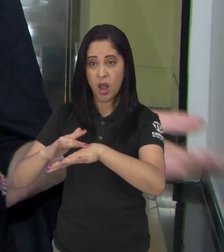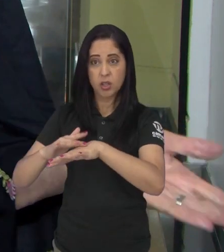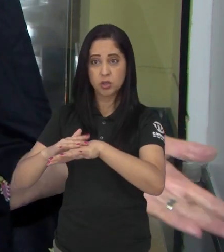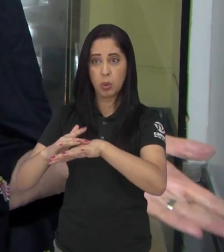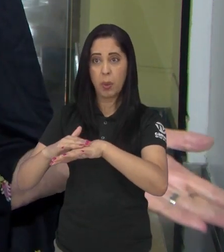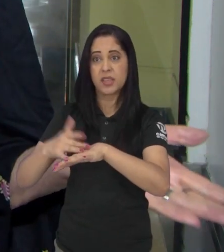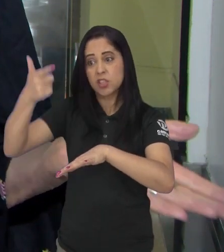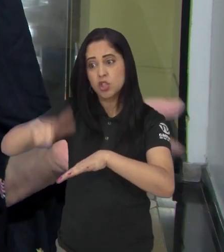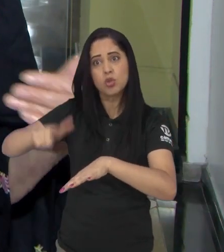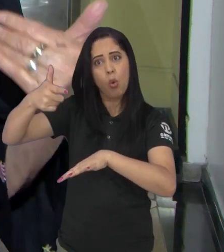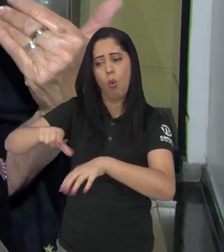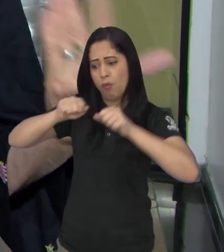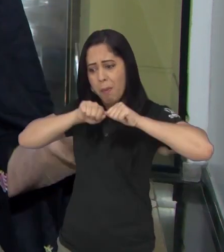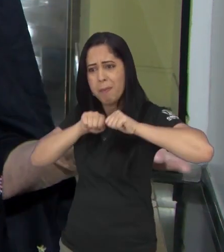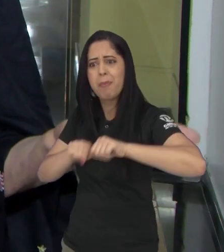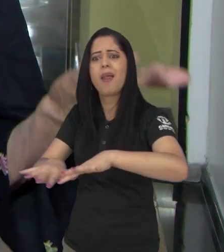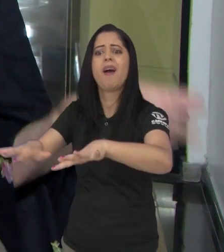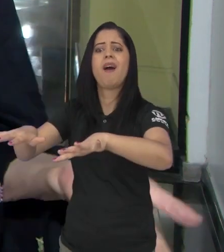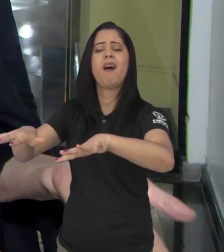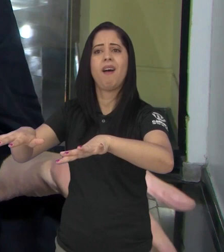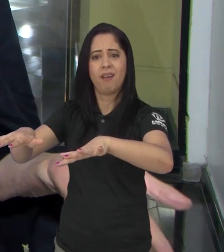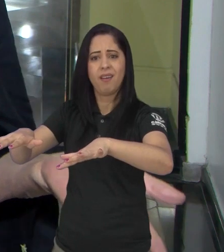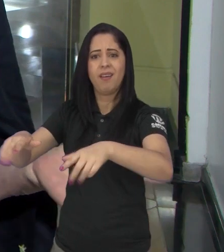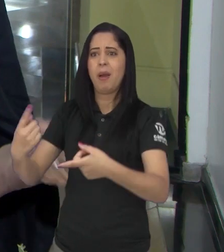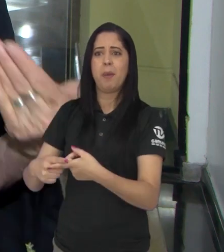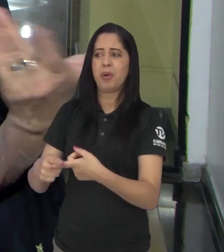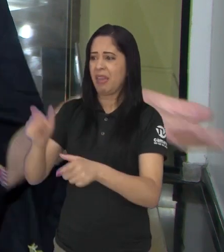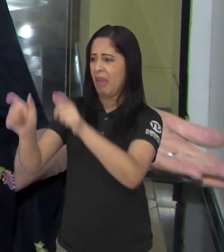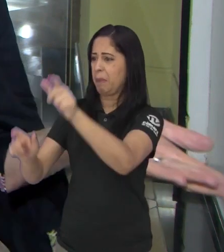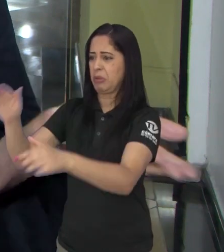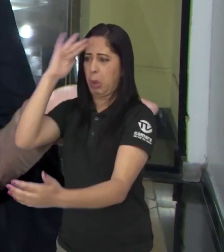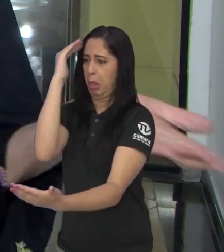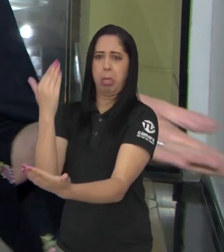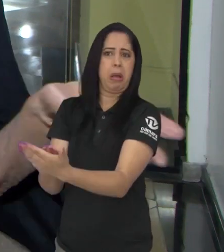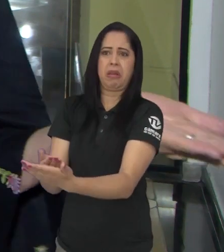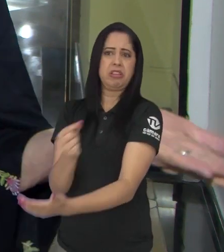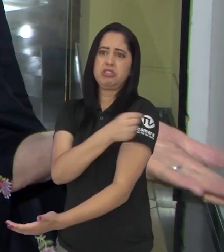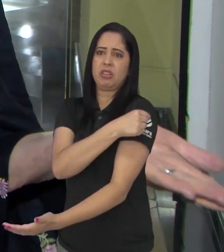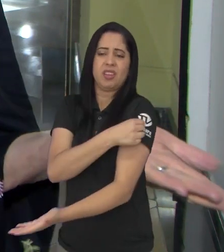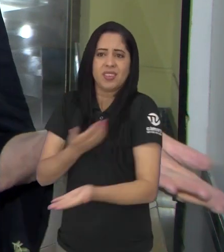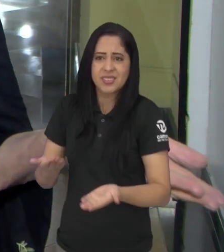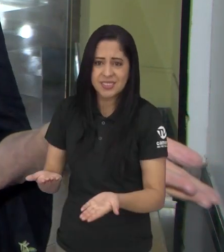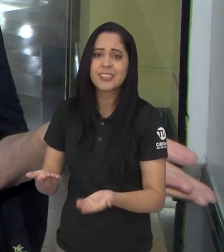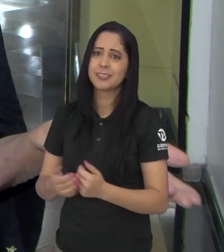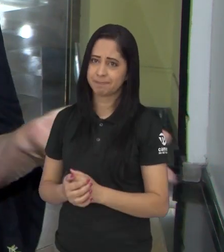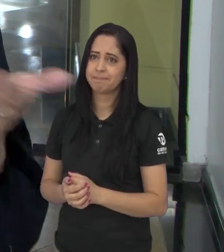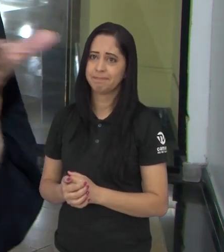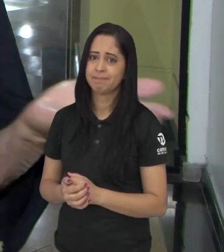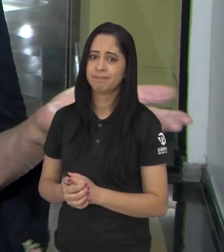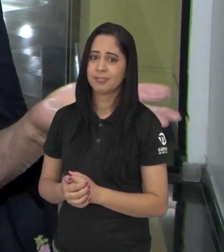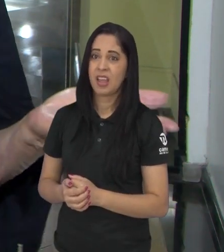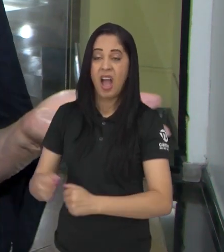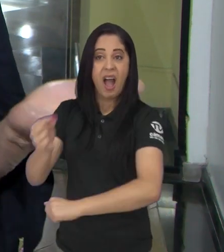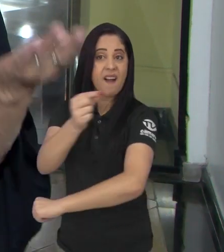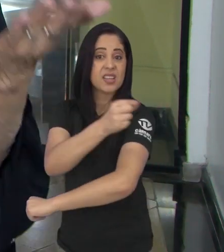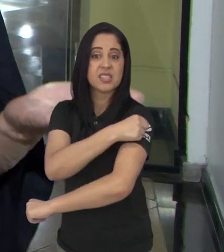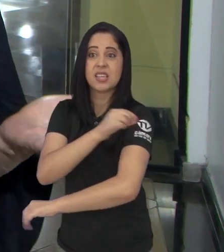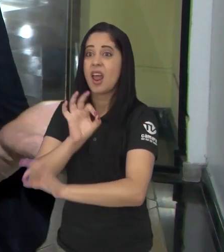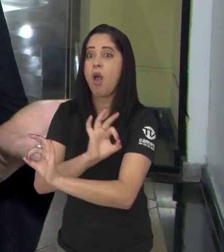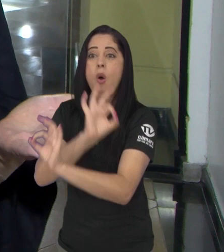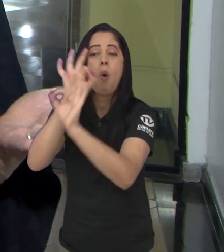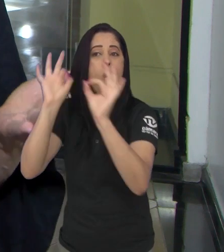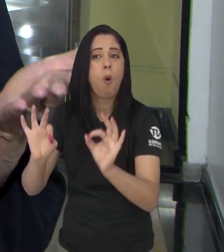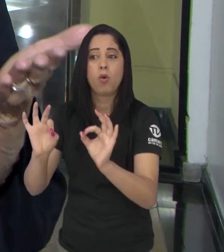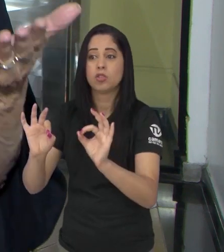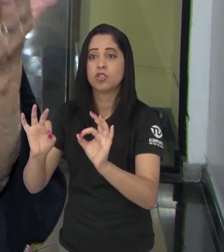de doenças que estão voltando por não acreditar na vacina, com tudo que nós temos de